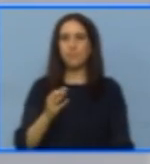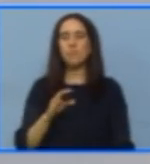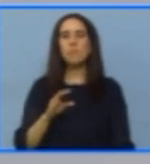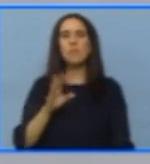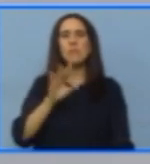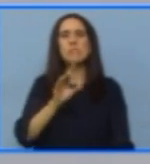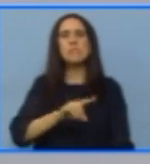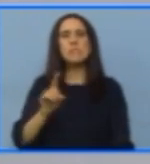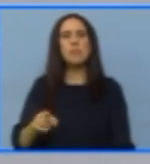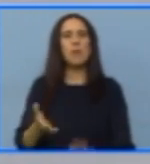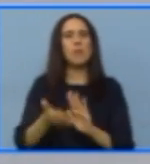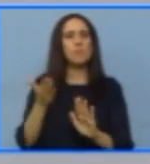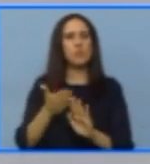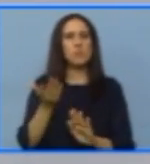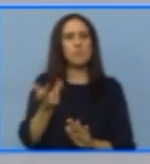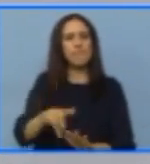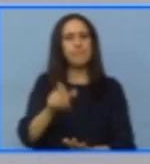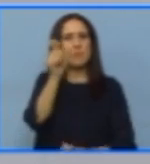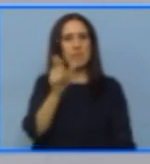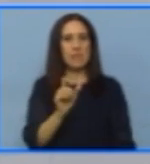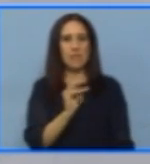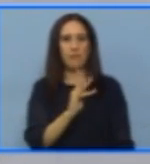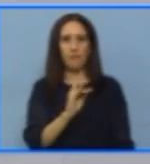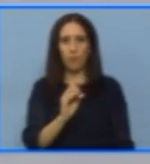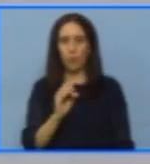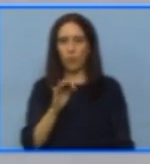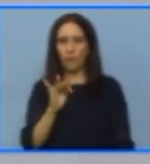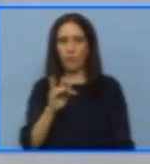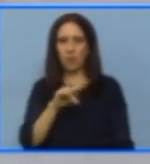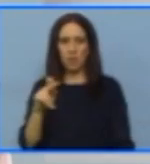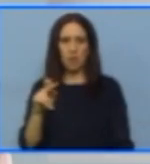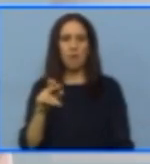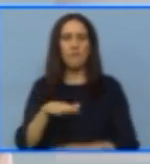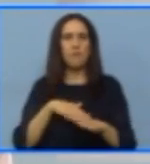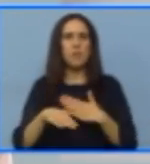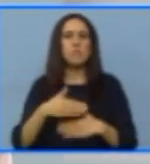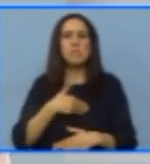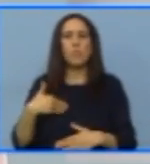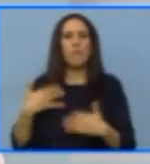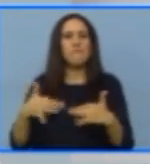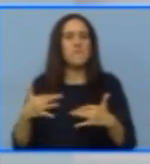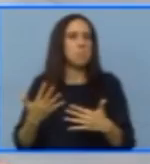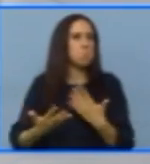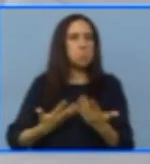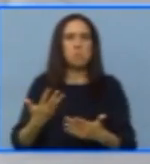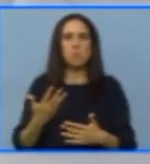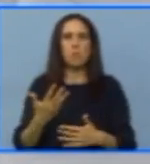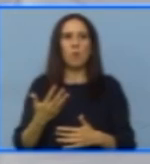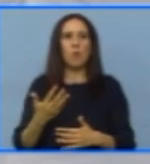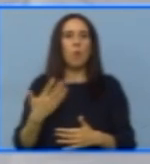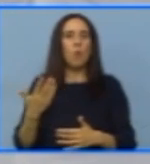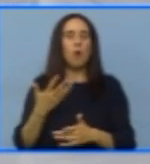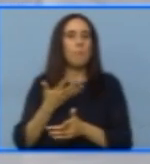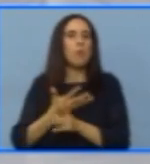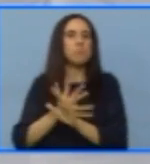emergência, eu faria o que é que os dirigentes fazem? Sei lá, uma emergência a nível de saúde ou até, sei lá, algum